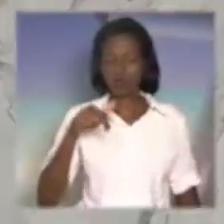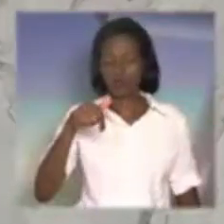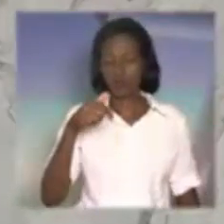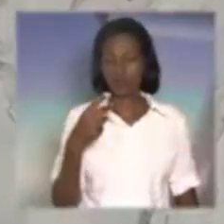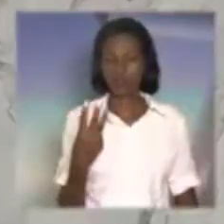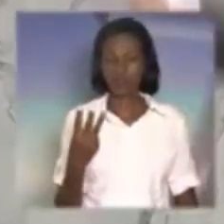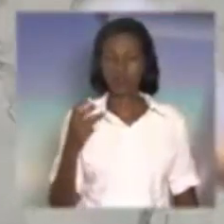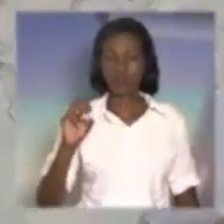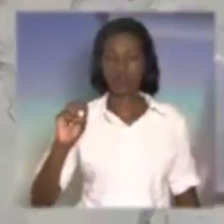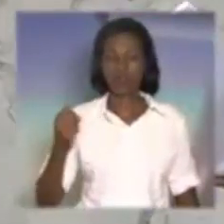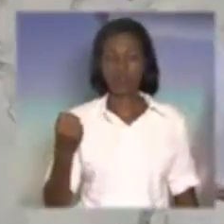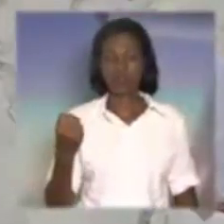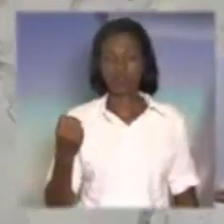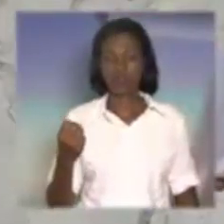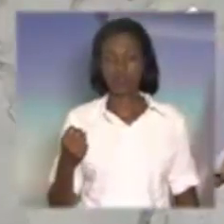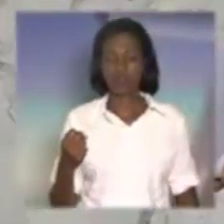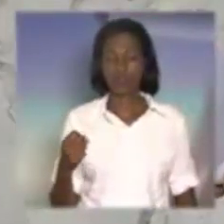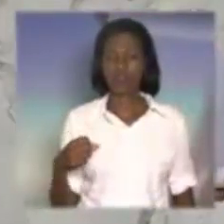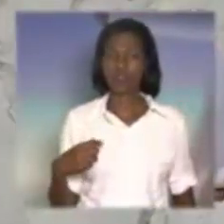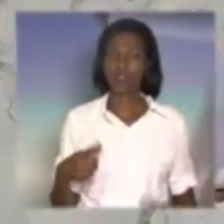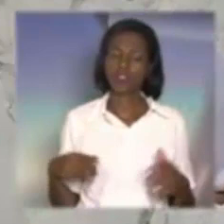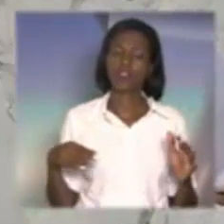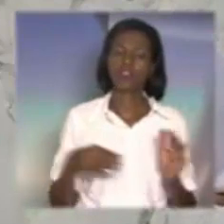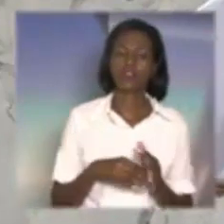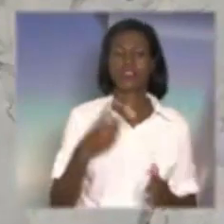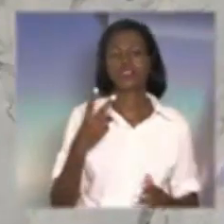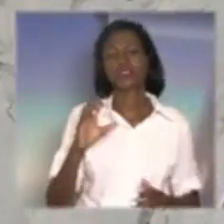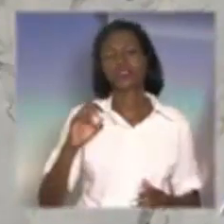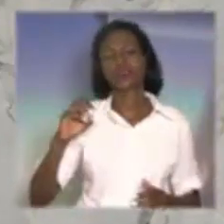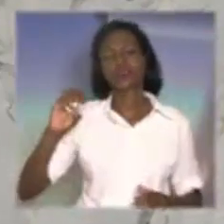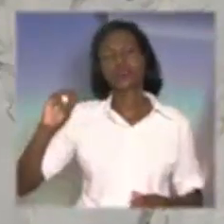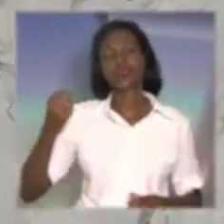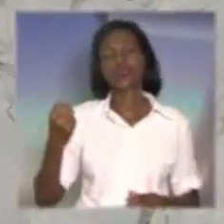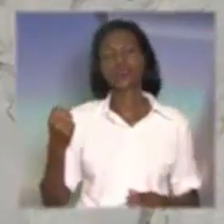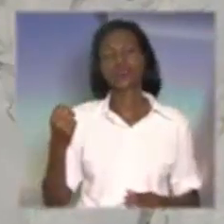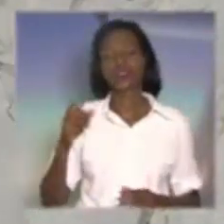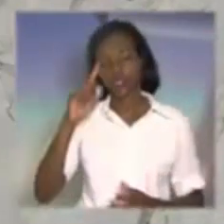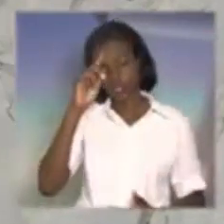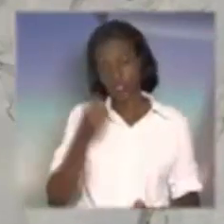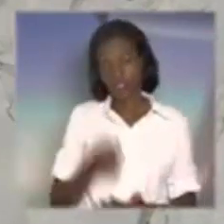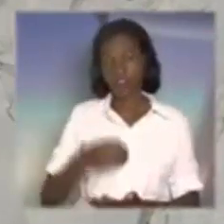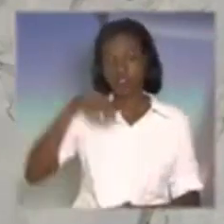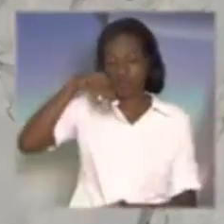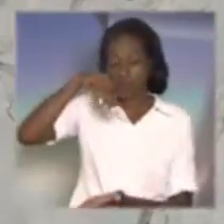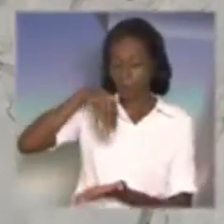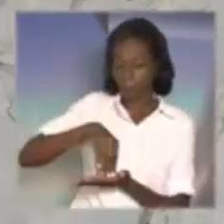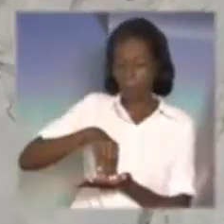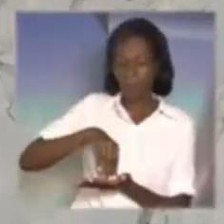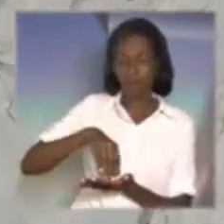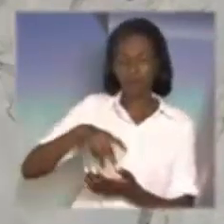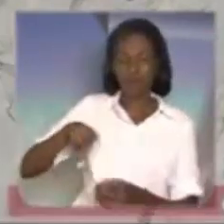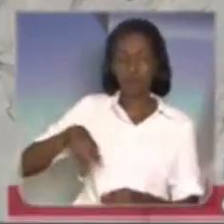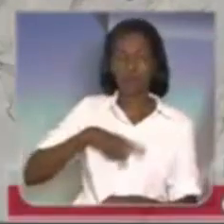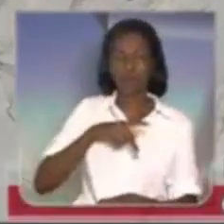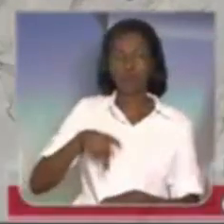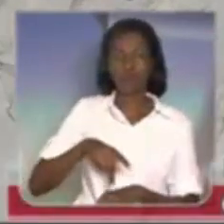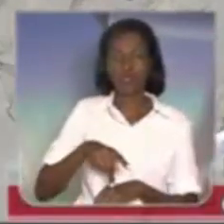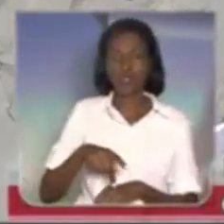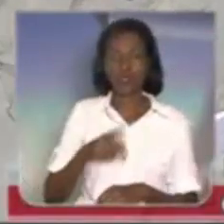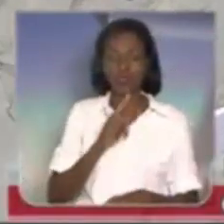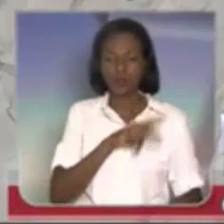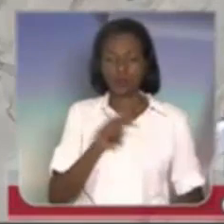vai provar em 2008 ainda né que que instituiu o piso Nacional salarial para os professores das escolas